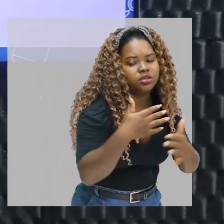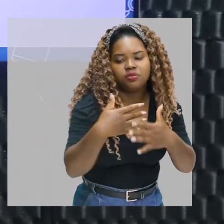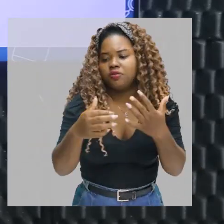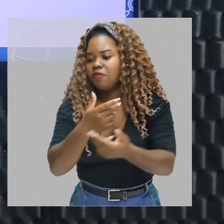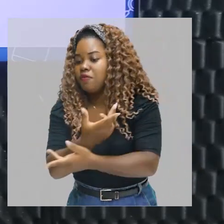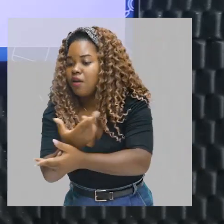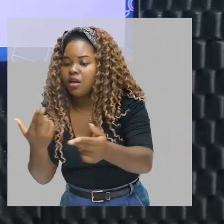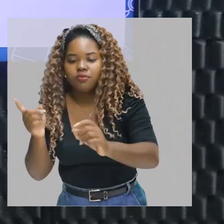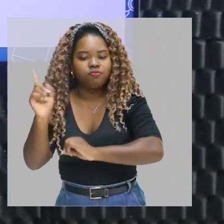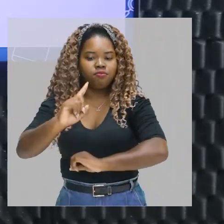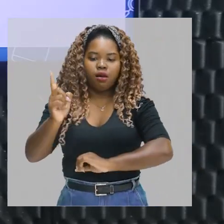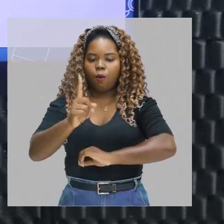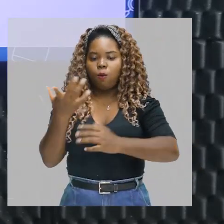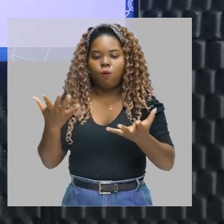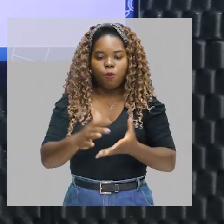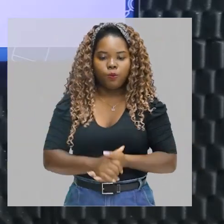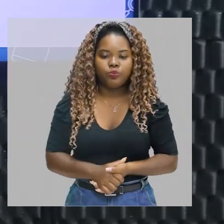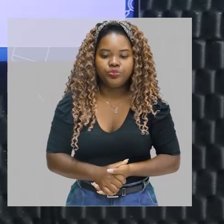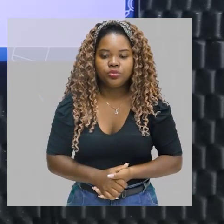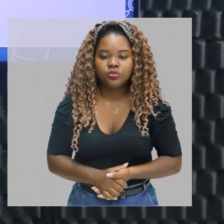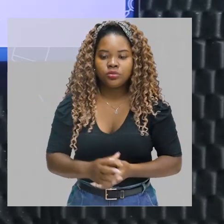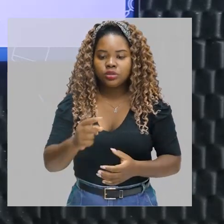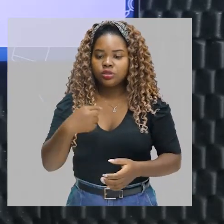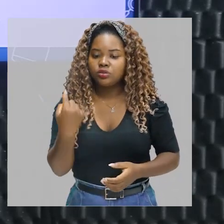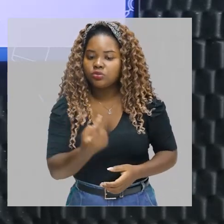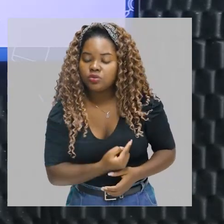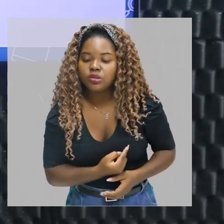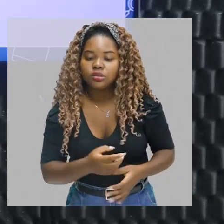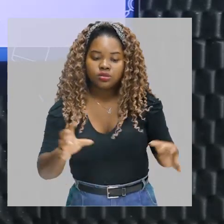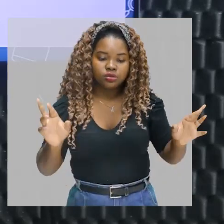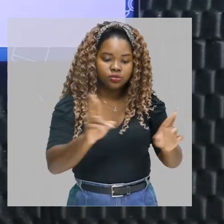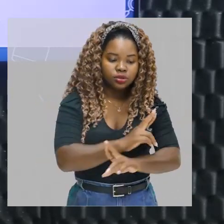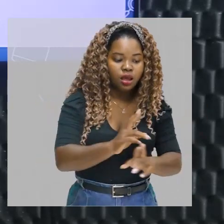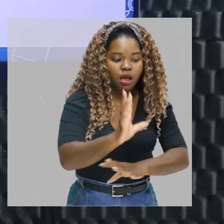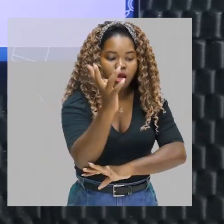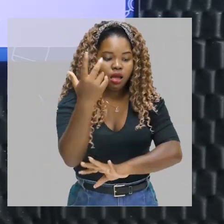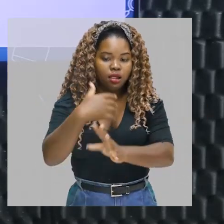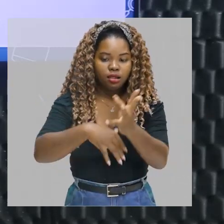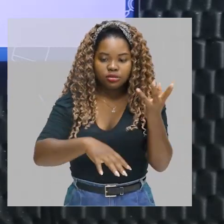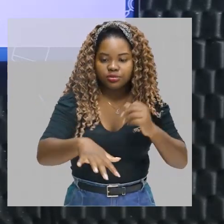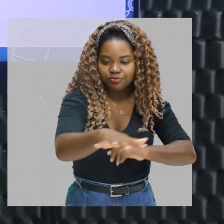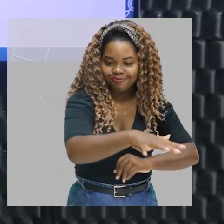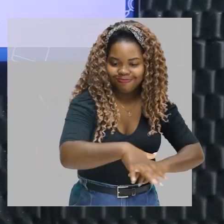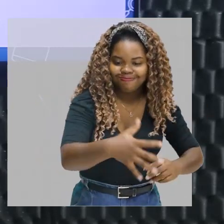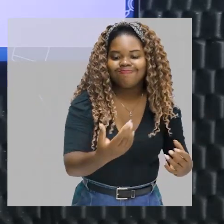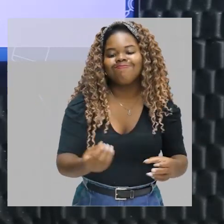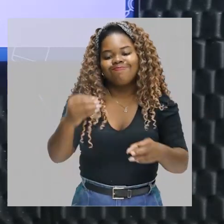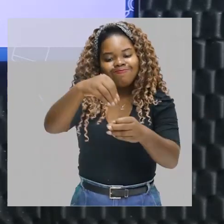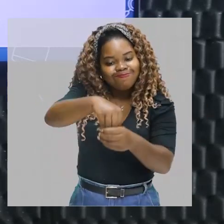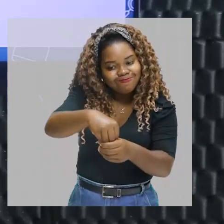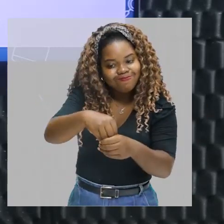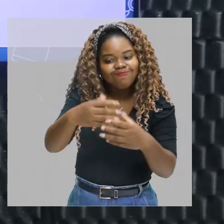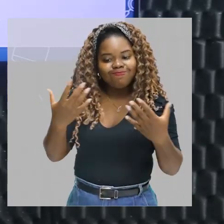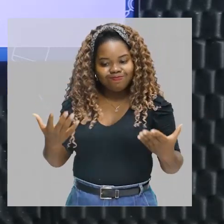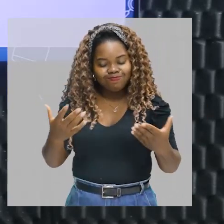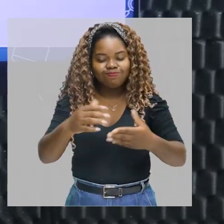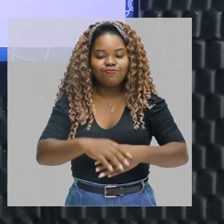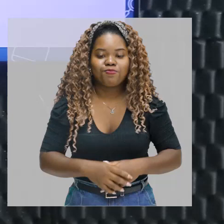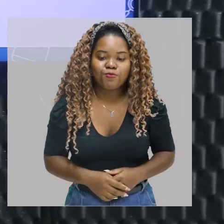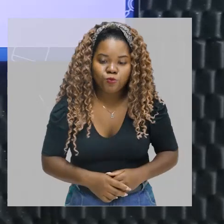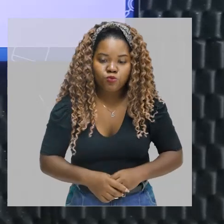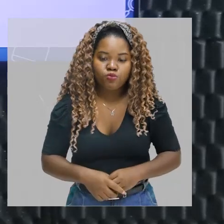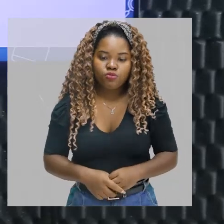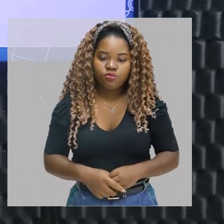Tá ok? Então nós fazemos parte desta natureza. Nós estamos inseridos dentro da natureza, tá